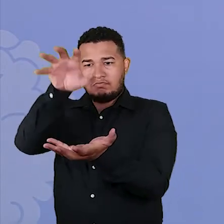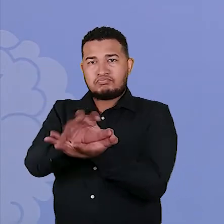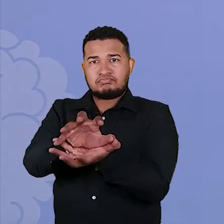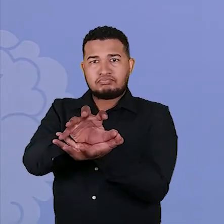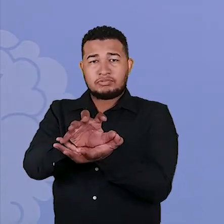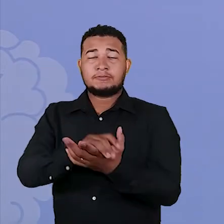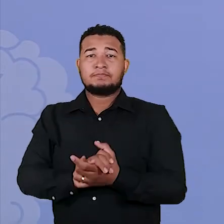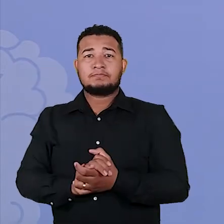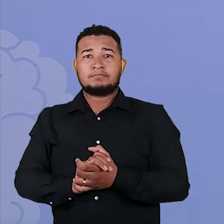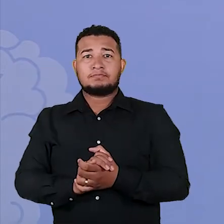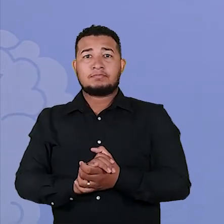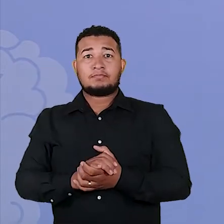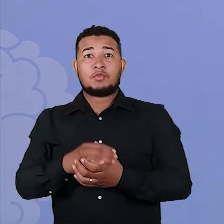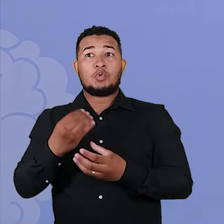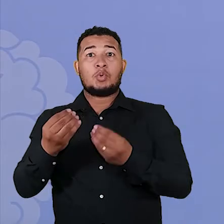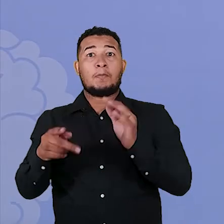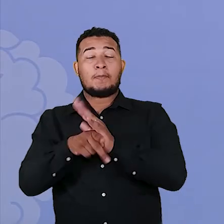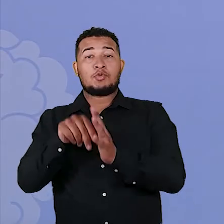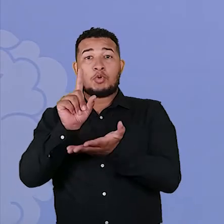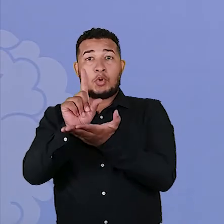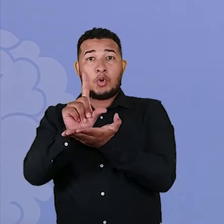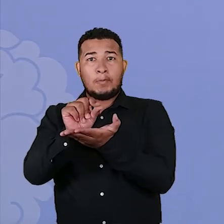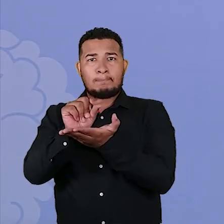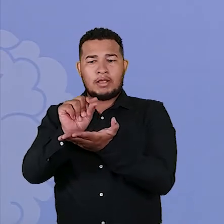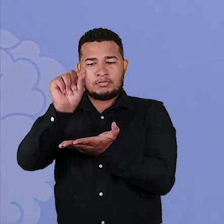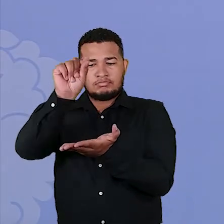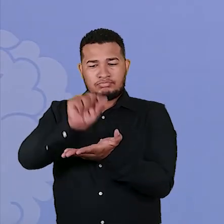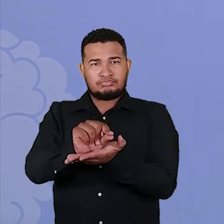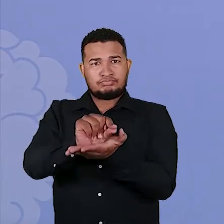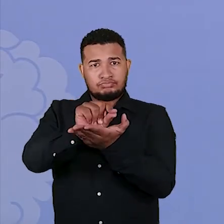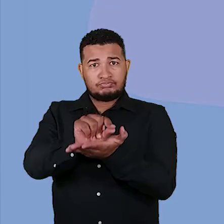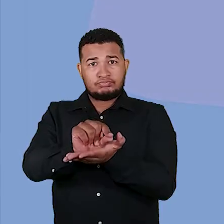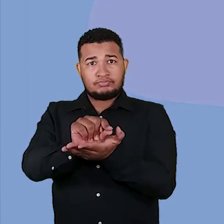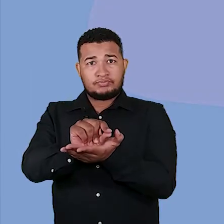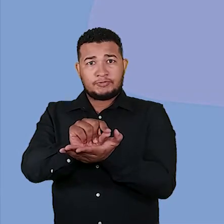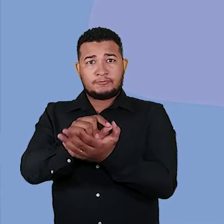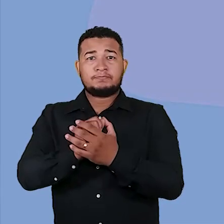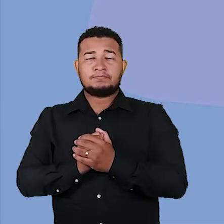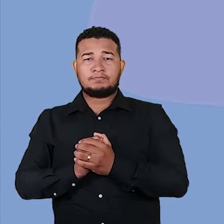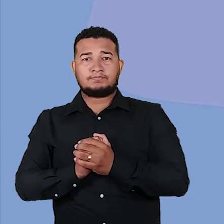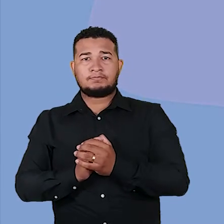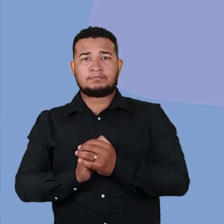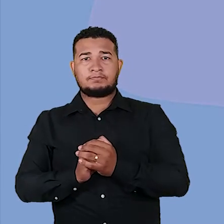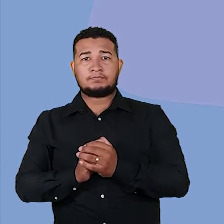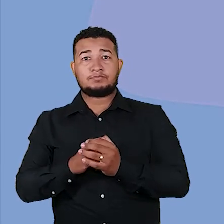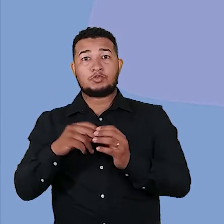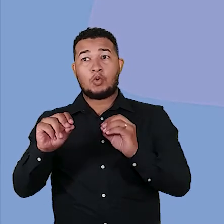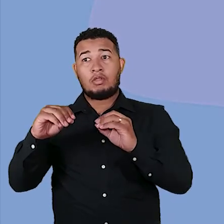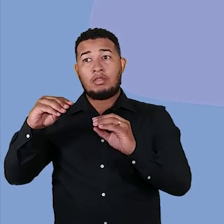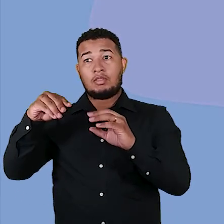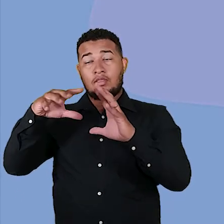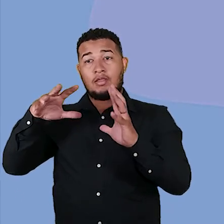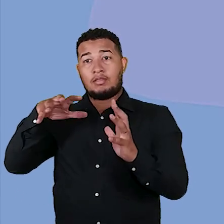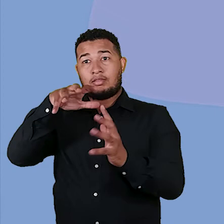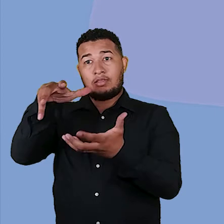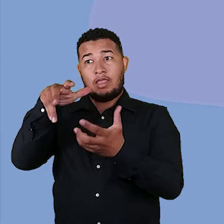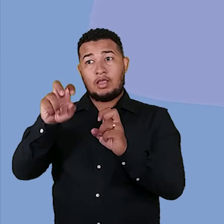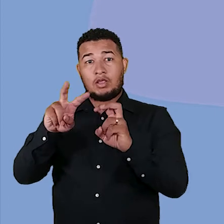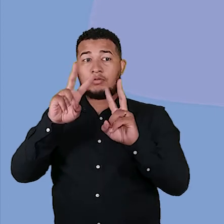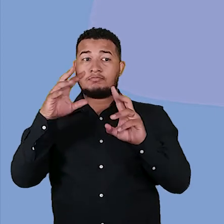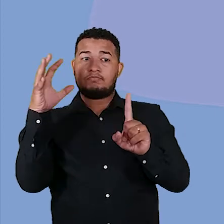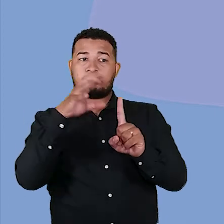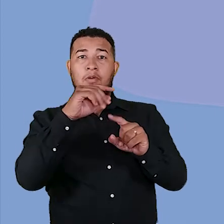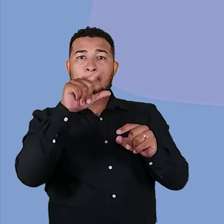cima da mão do garoto? Não, né? Do pássaro sobre a mão do garoto?